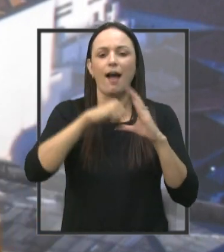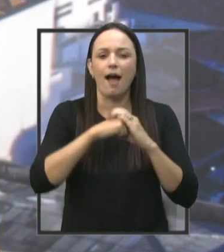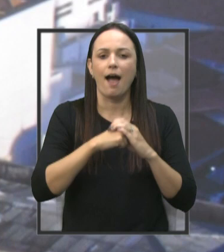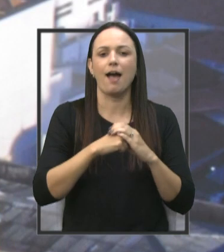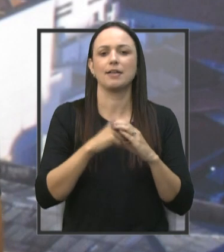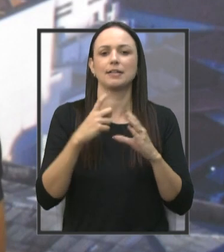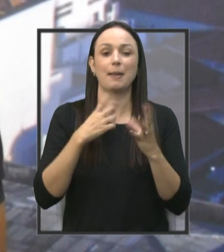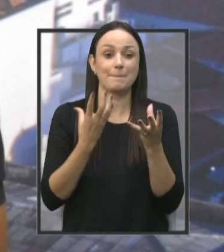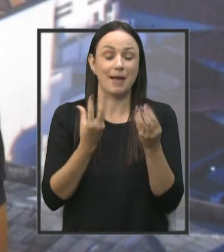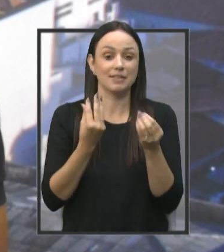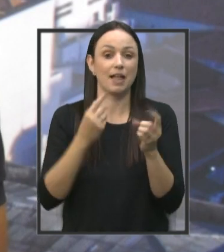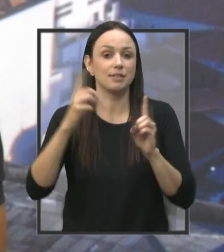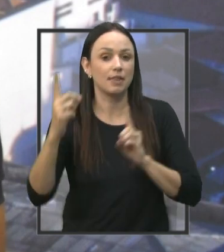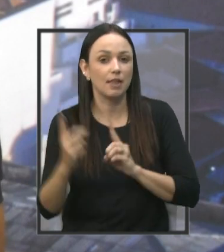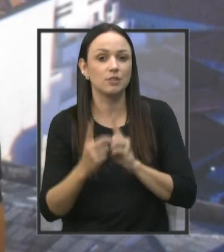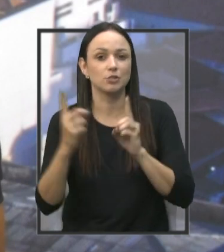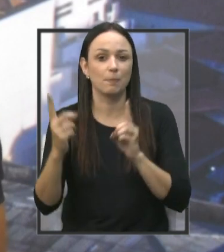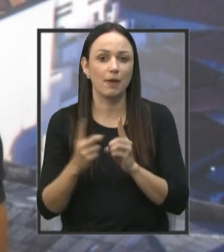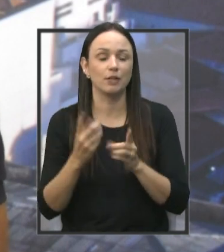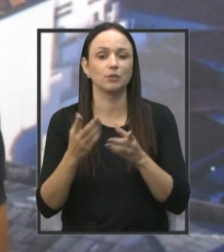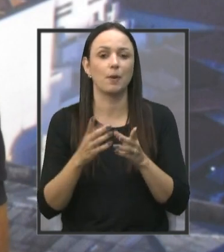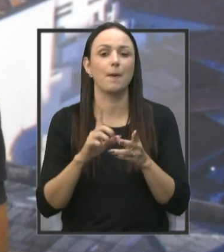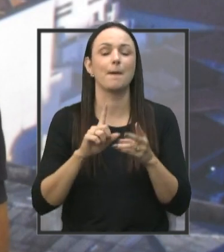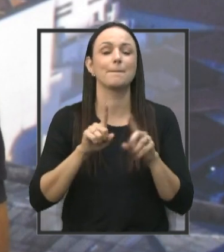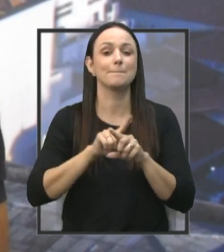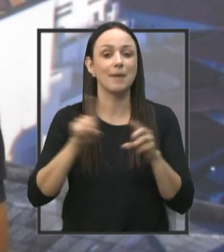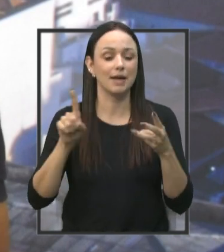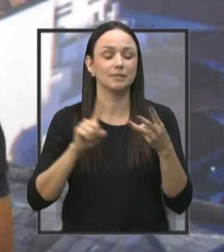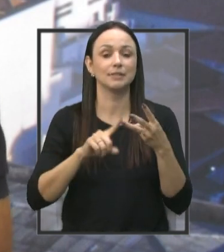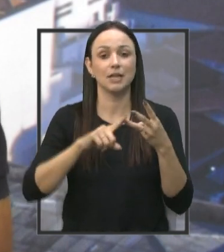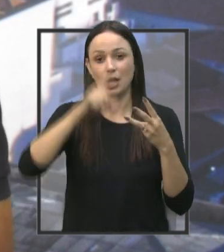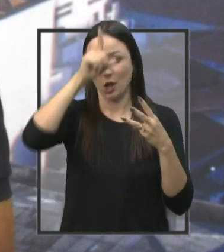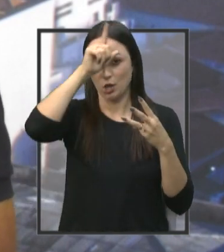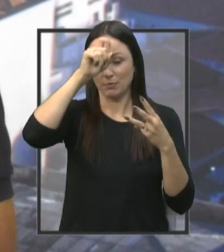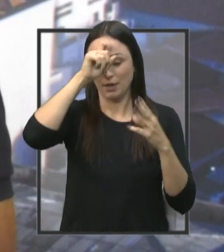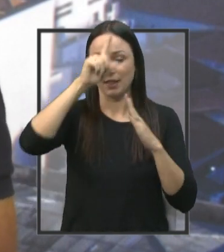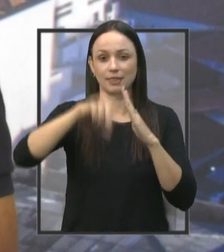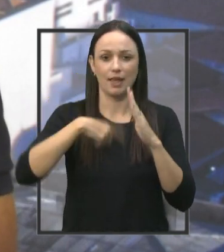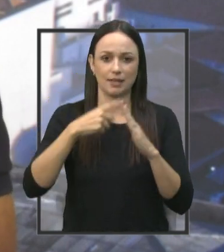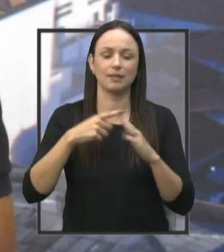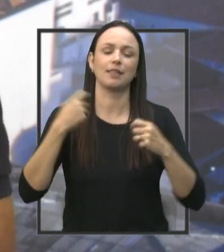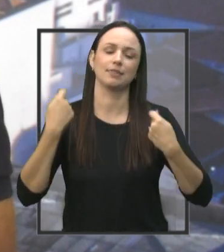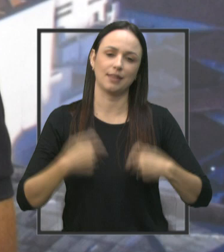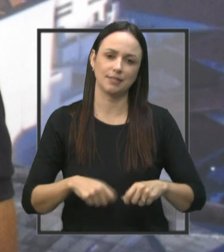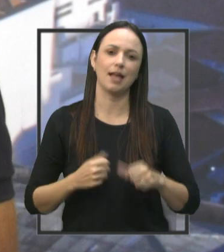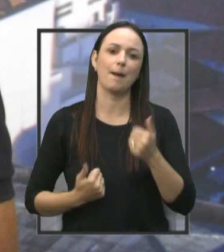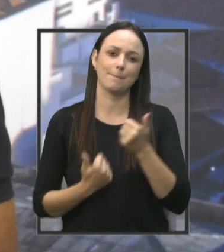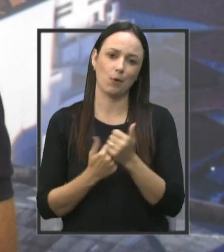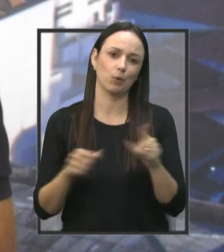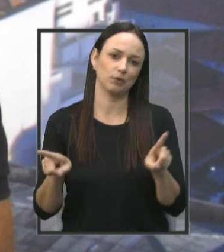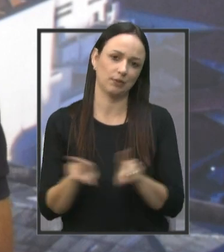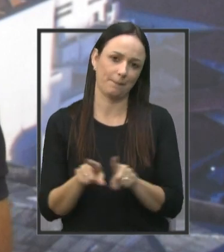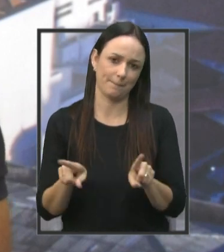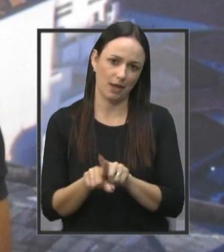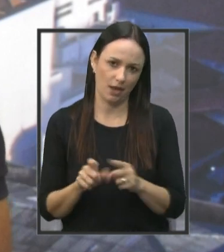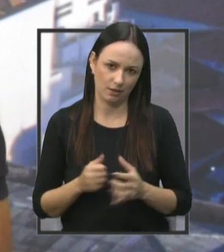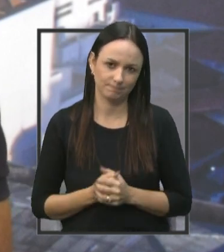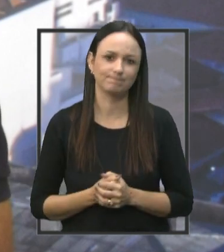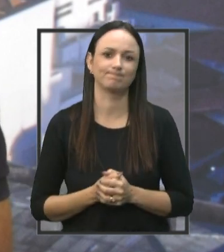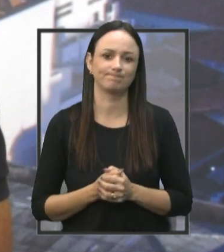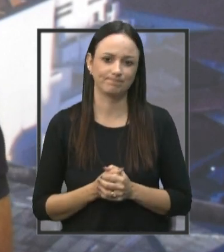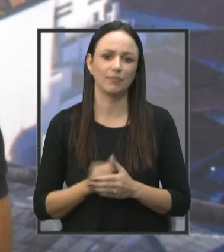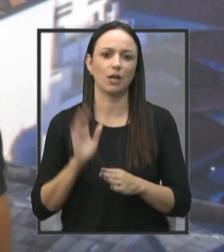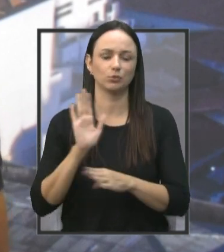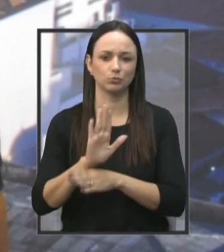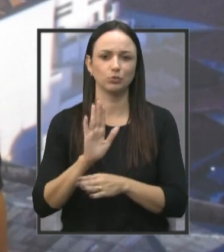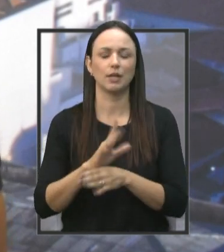atendimento, mas também o Teresa Perlatti necessita de apoio. Né? Não existe,